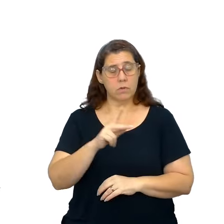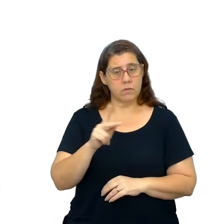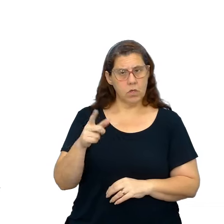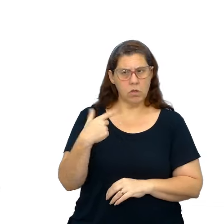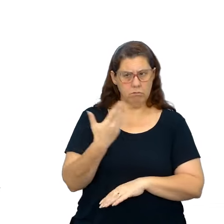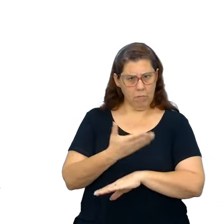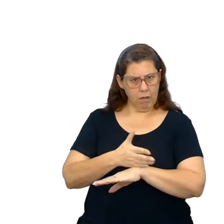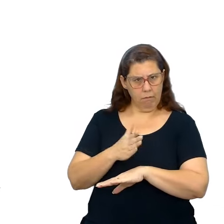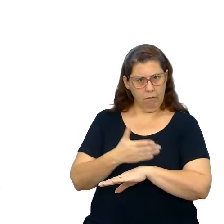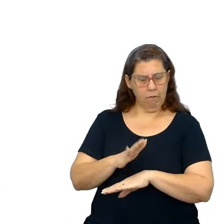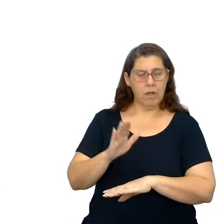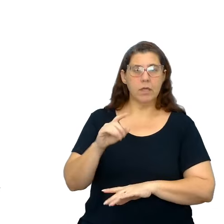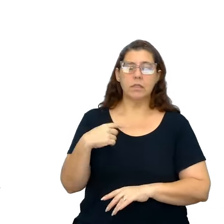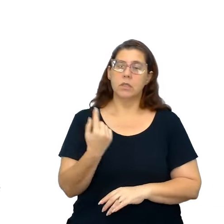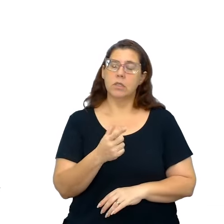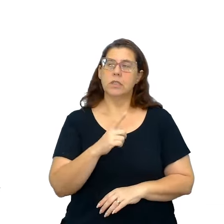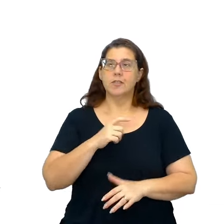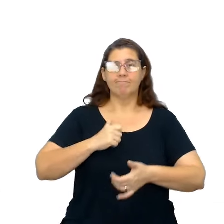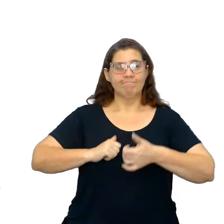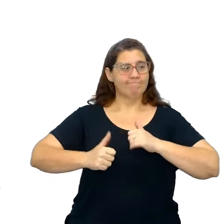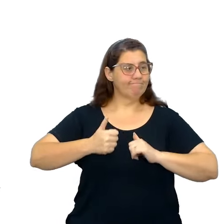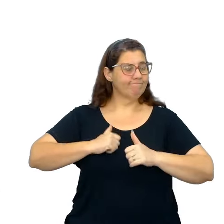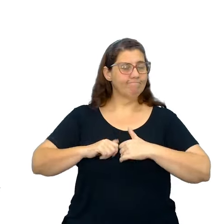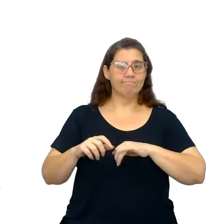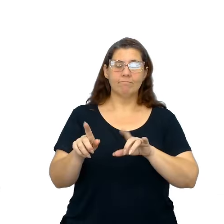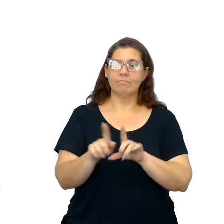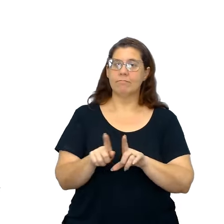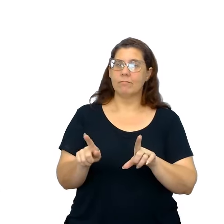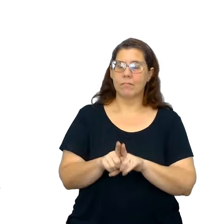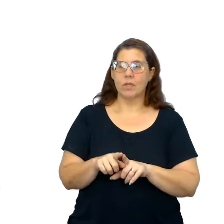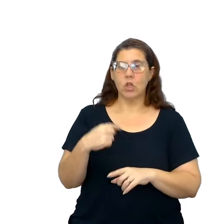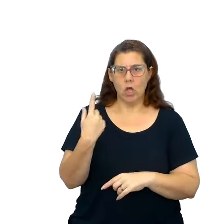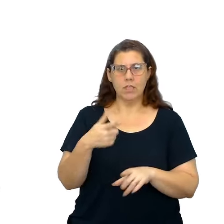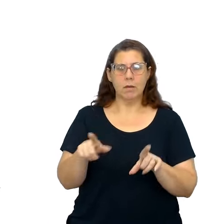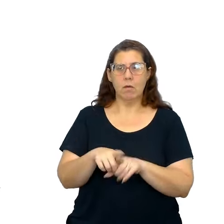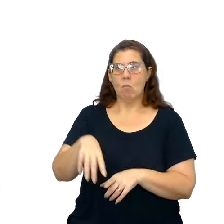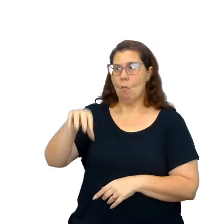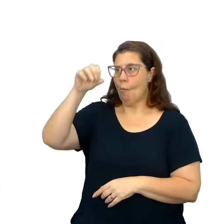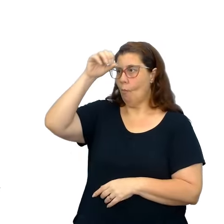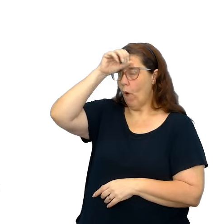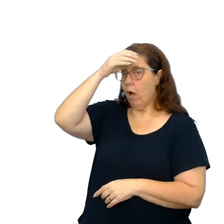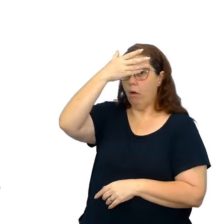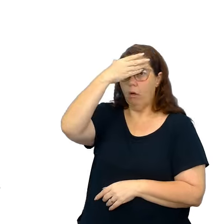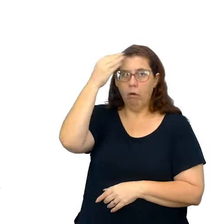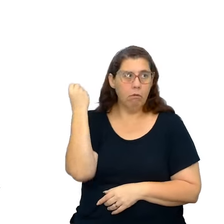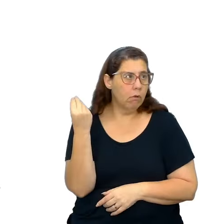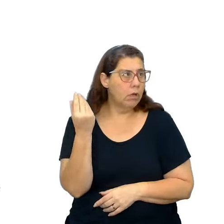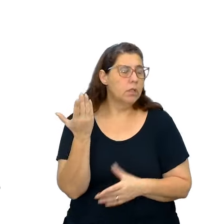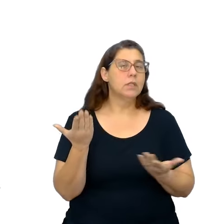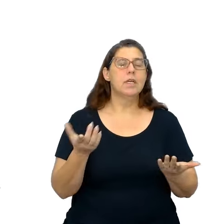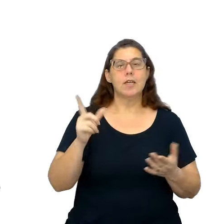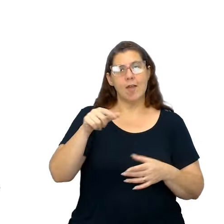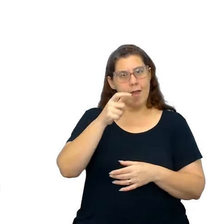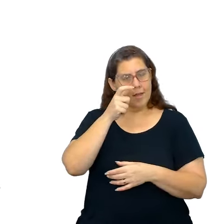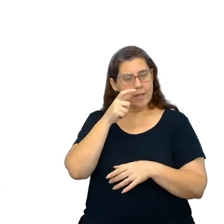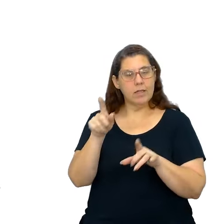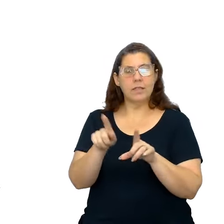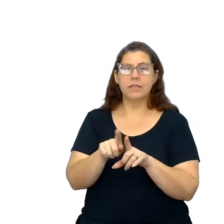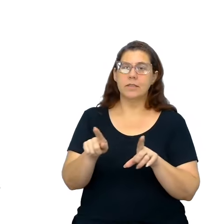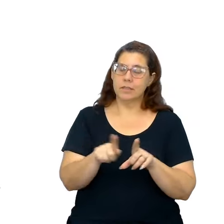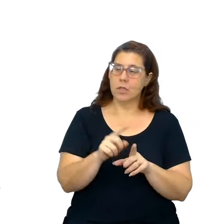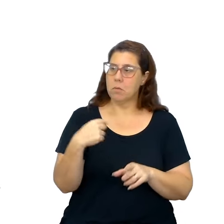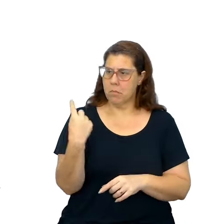Que muitas vezes a gente tem essa ansiedade, esses brancos, né? Então, é algo bem interessante